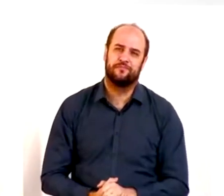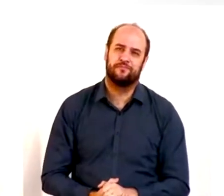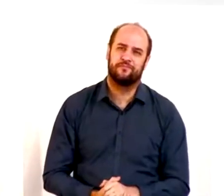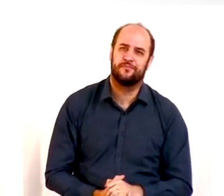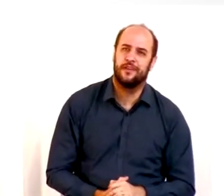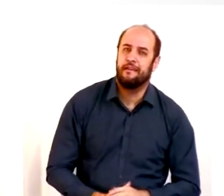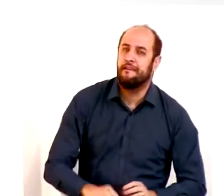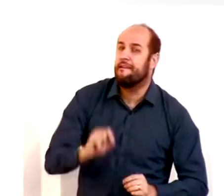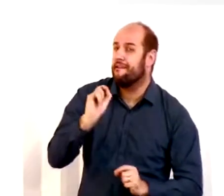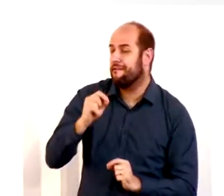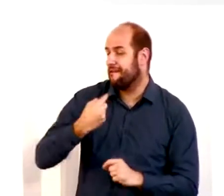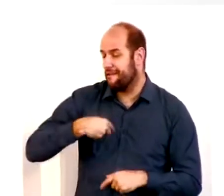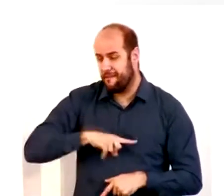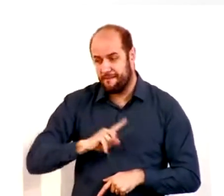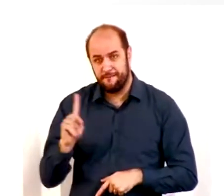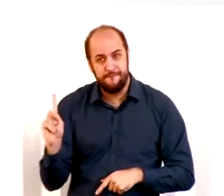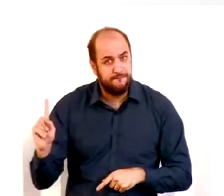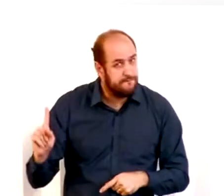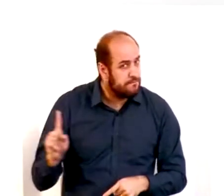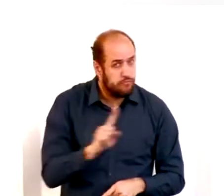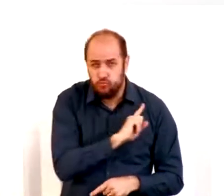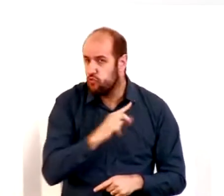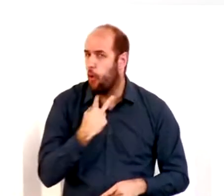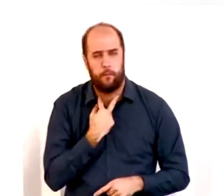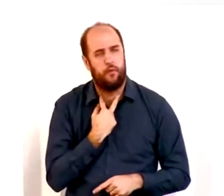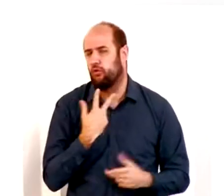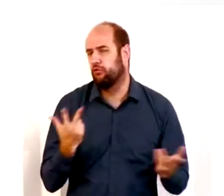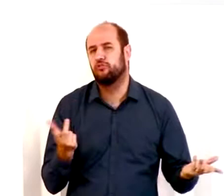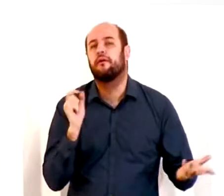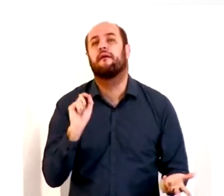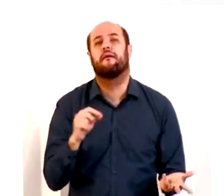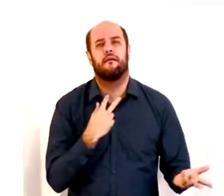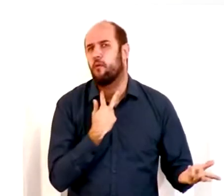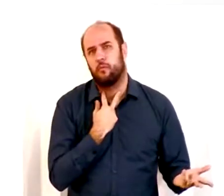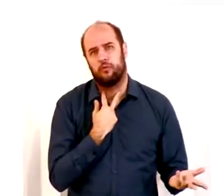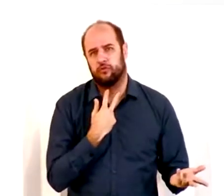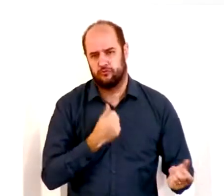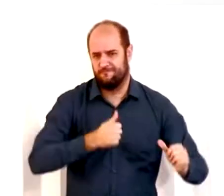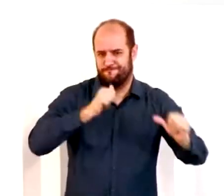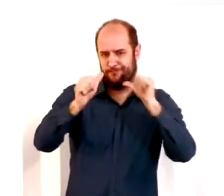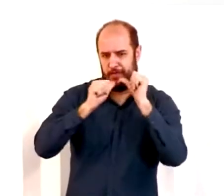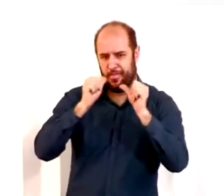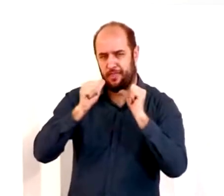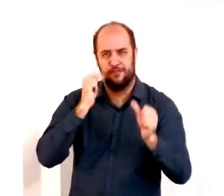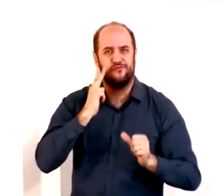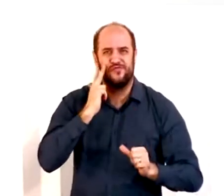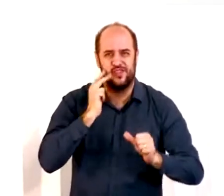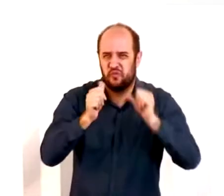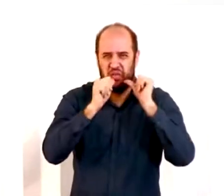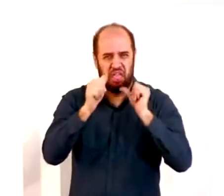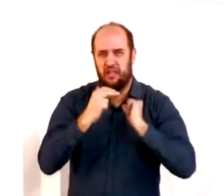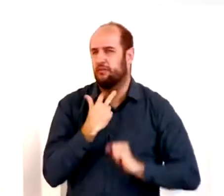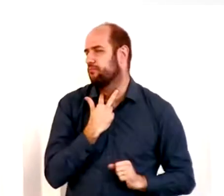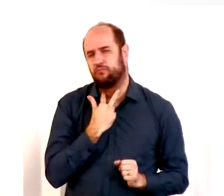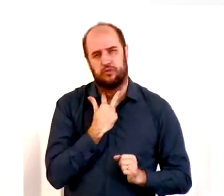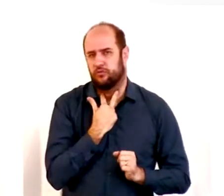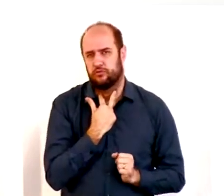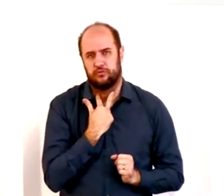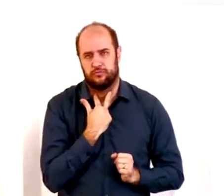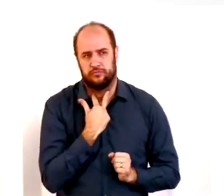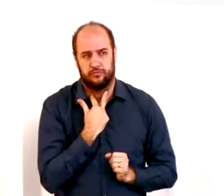não devemos fazer então? O que é que o presbítero não deve fazer aqui? Não deve ser dado ao vinho, ou seja, é um contrário